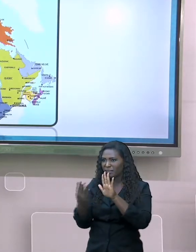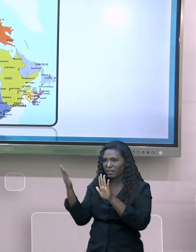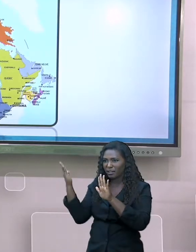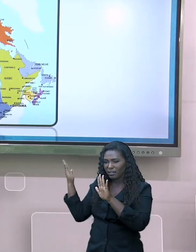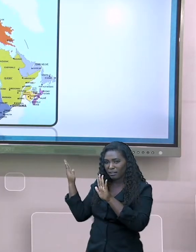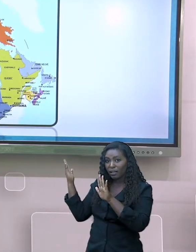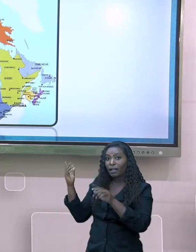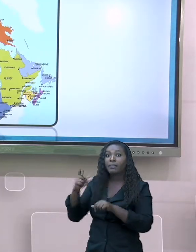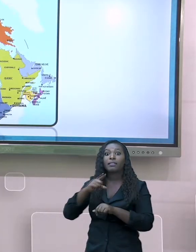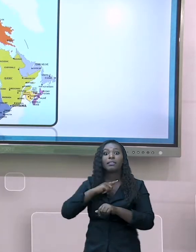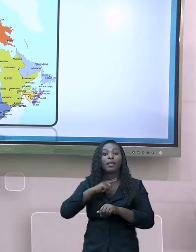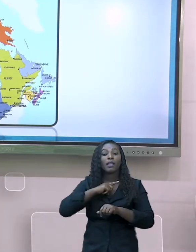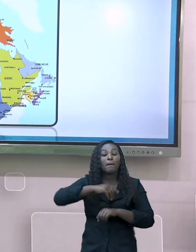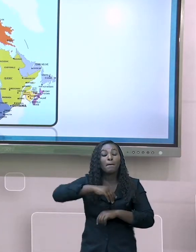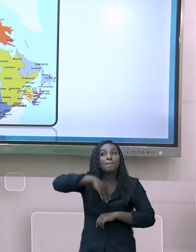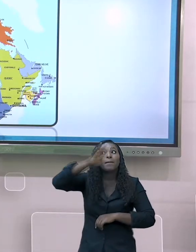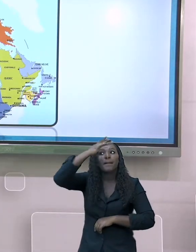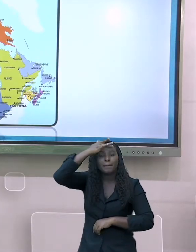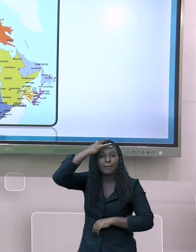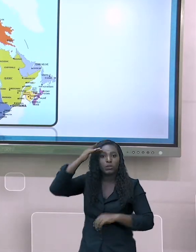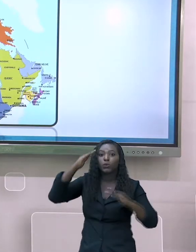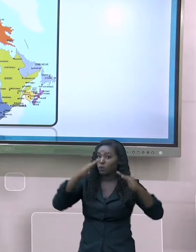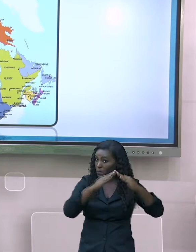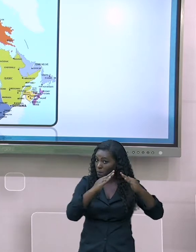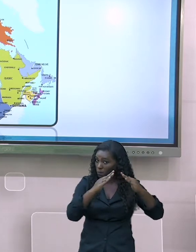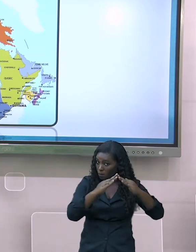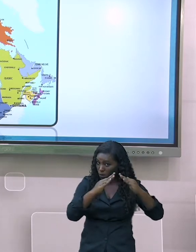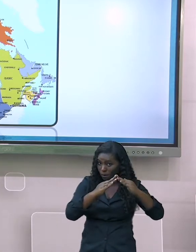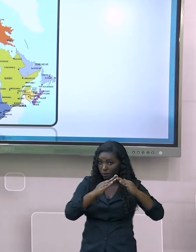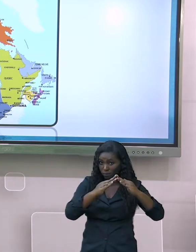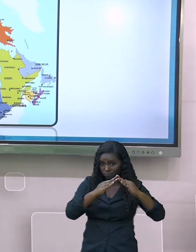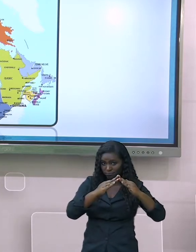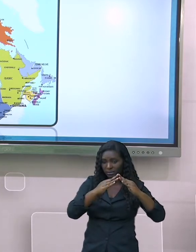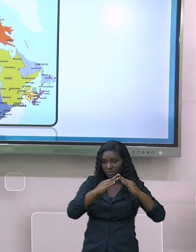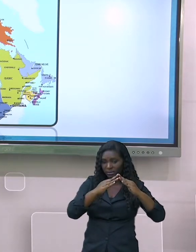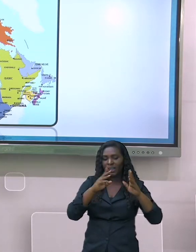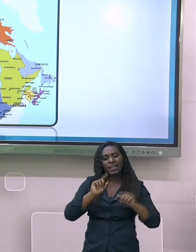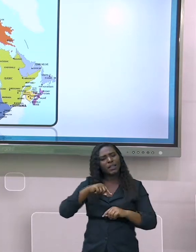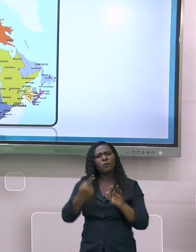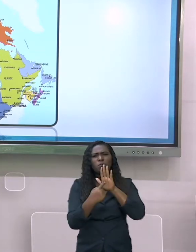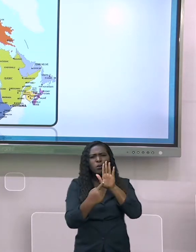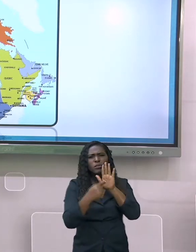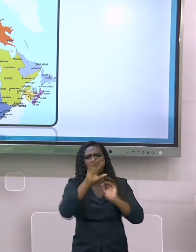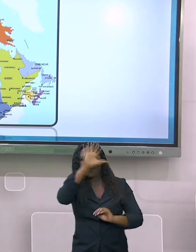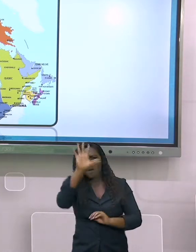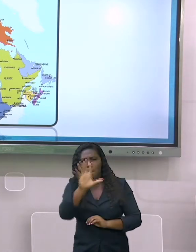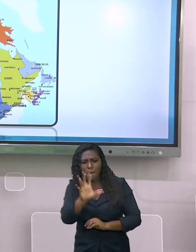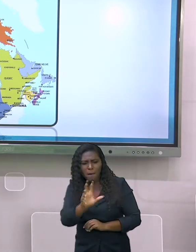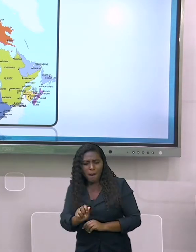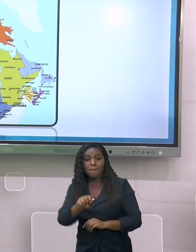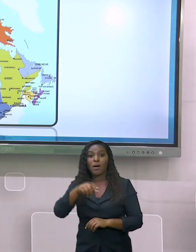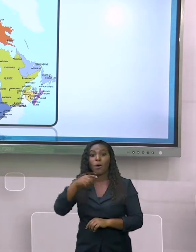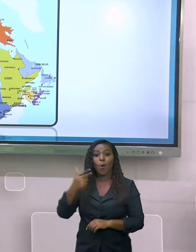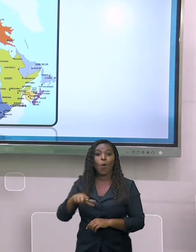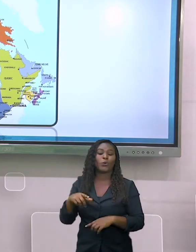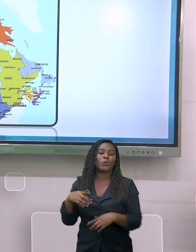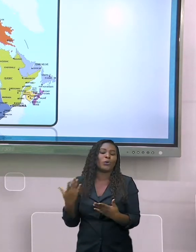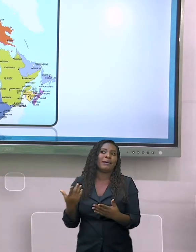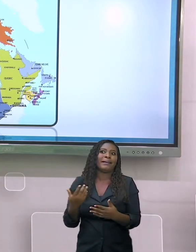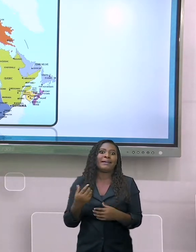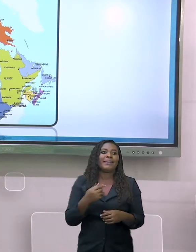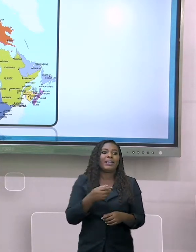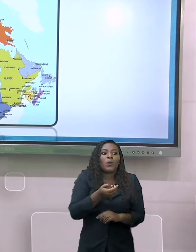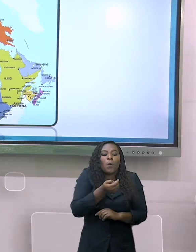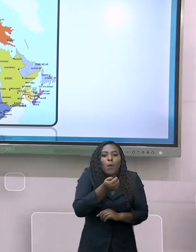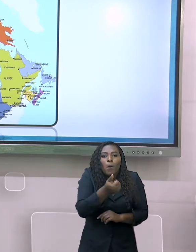No norte do Canadá, nós vamos ver ainda num outro mapa, que é literalmente um vazio demográfico. Por